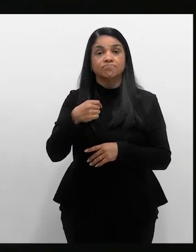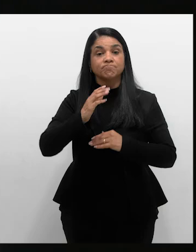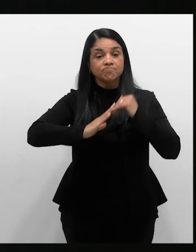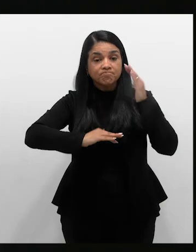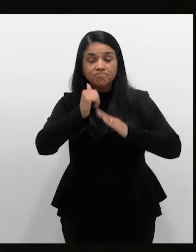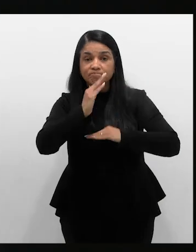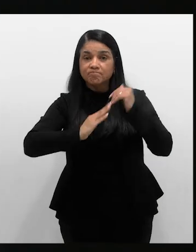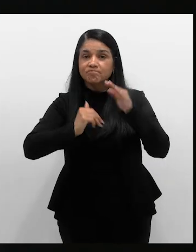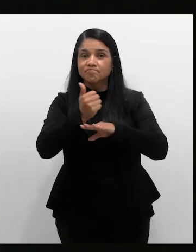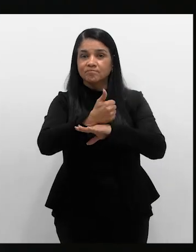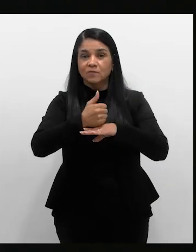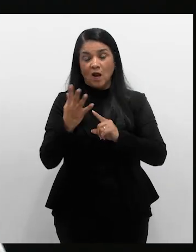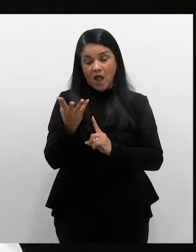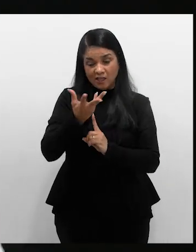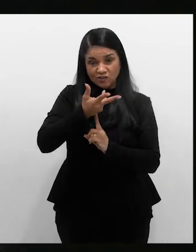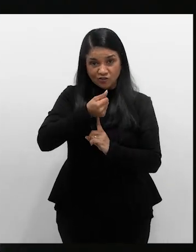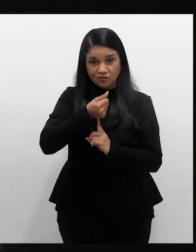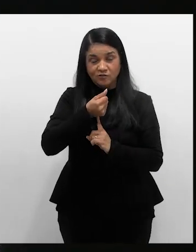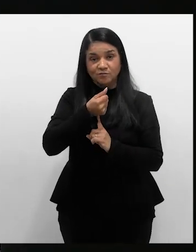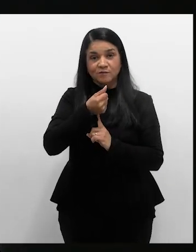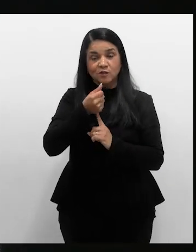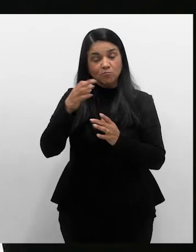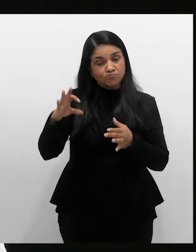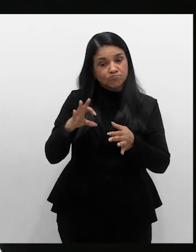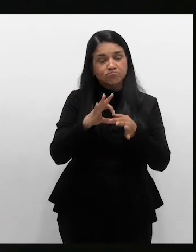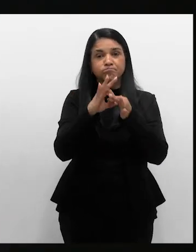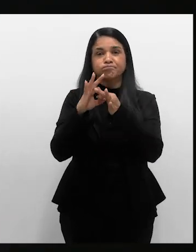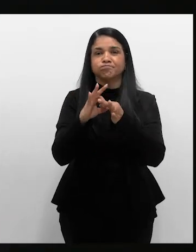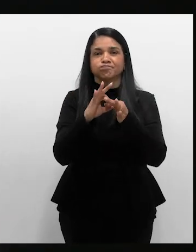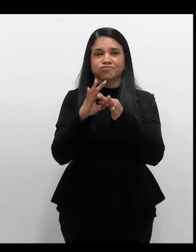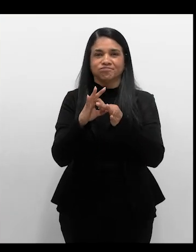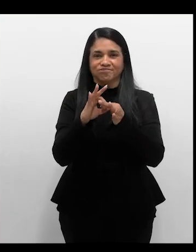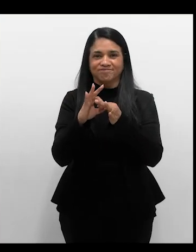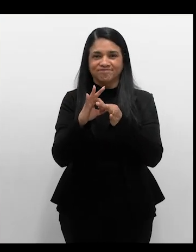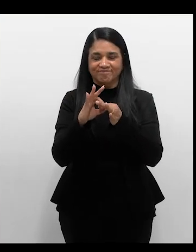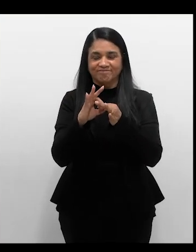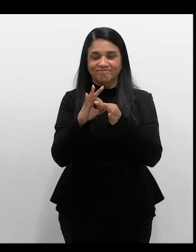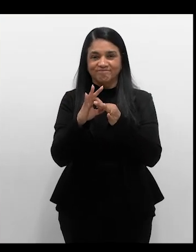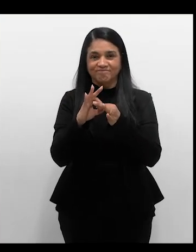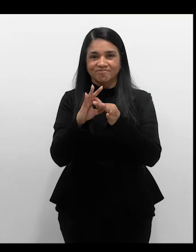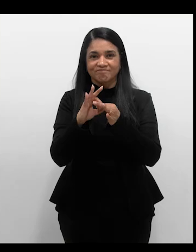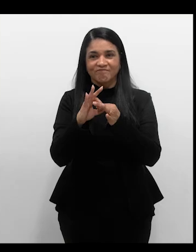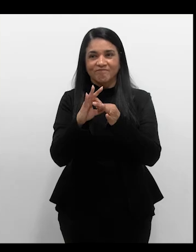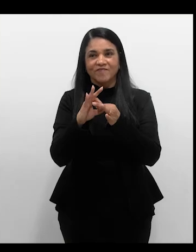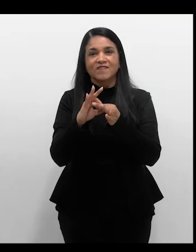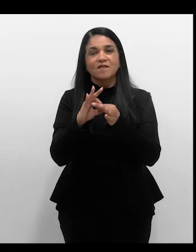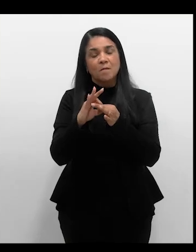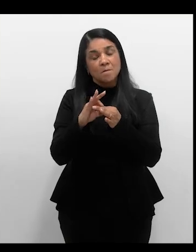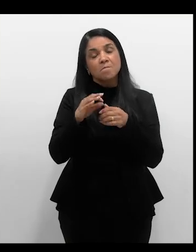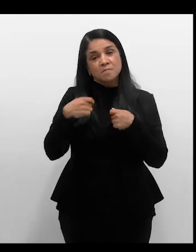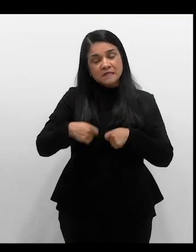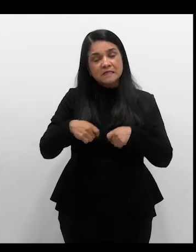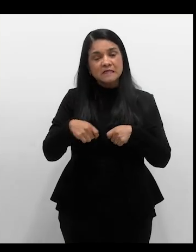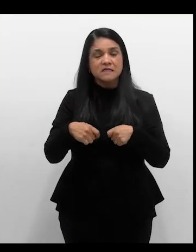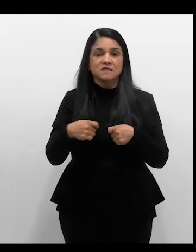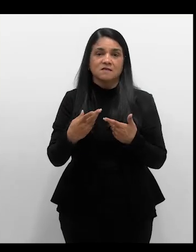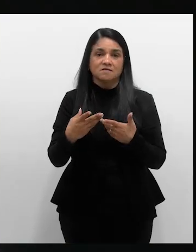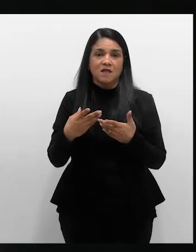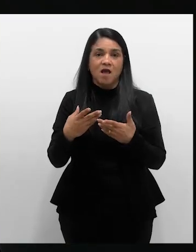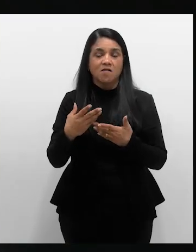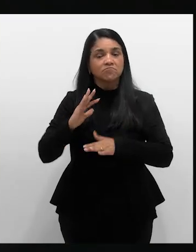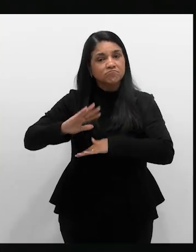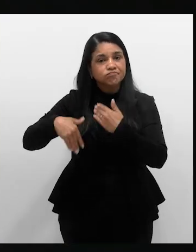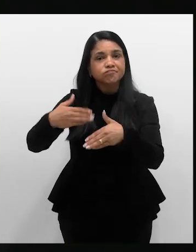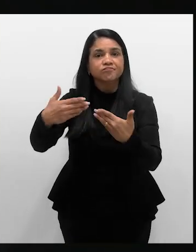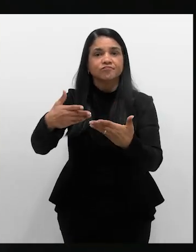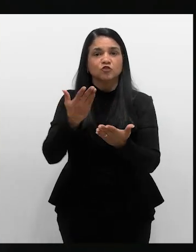artística, eu acho que tem que andar de mãos dadas, né, Claudinho? Com certeza. Senão acho que pode dar um defeitinho, né? Em algum momento vai dando um